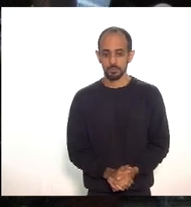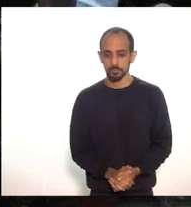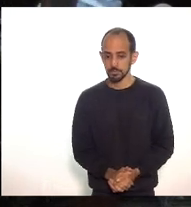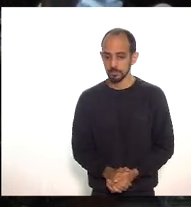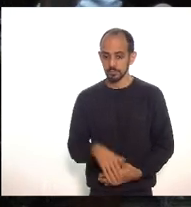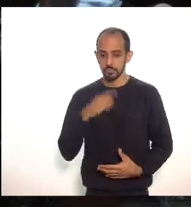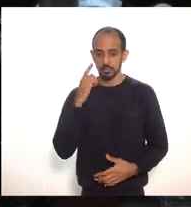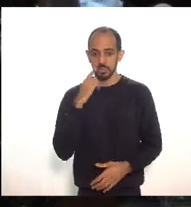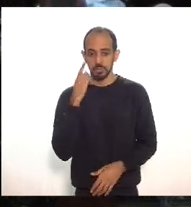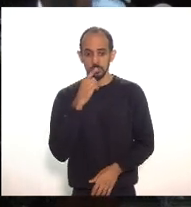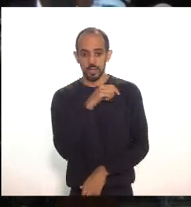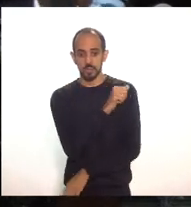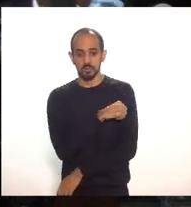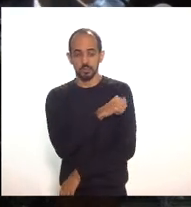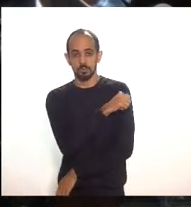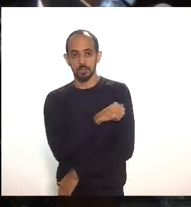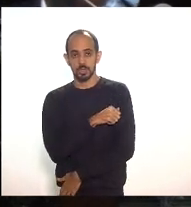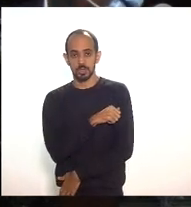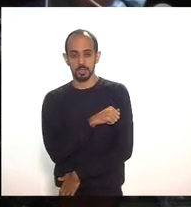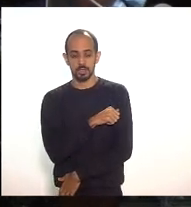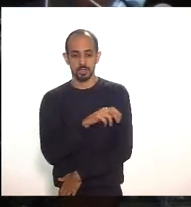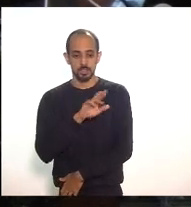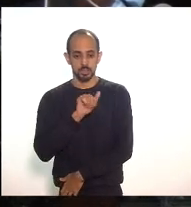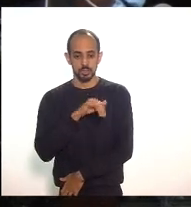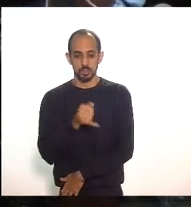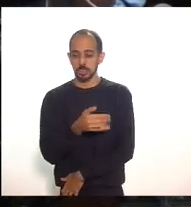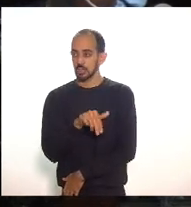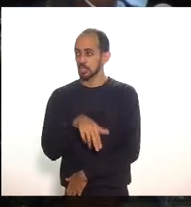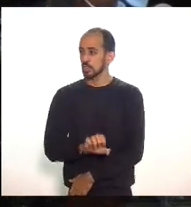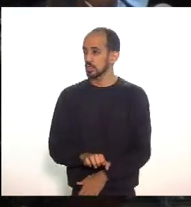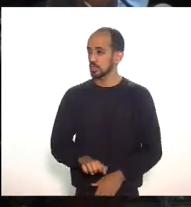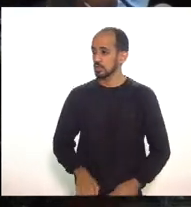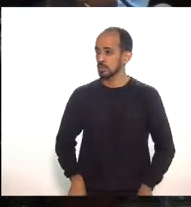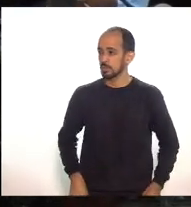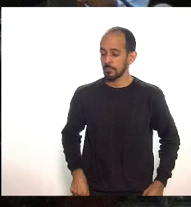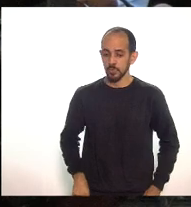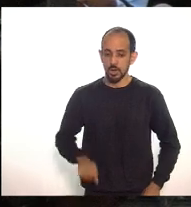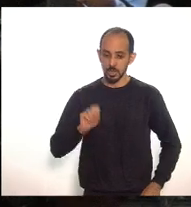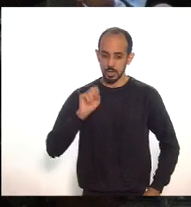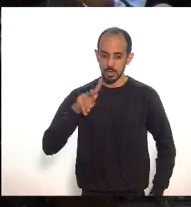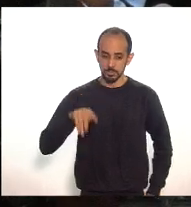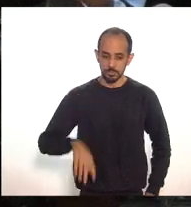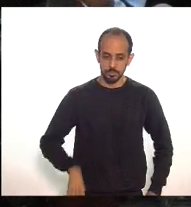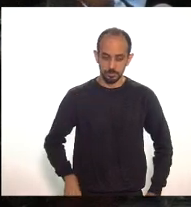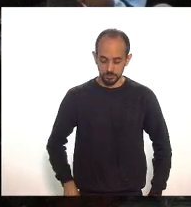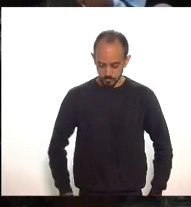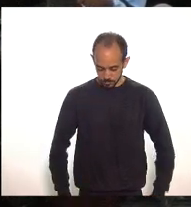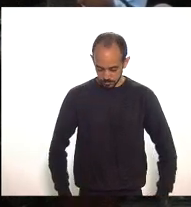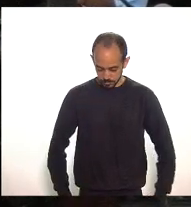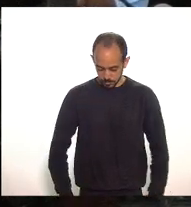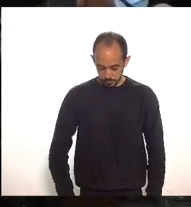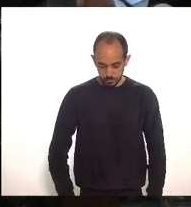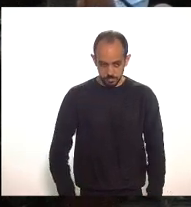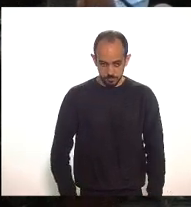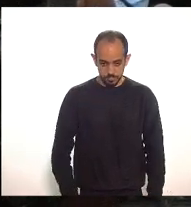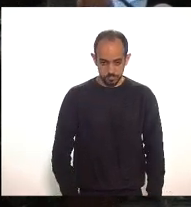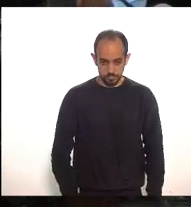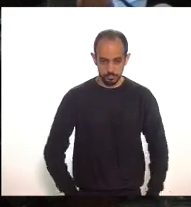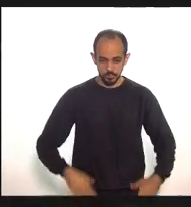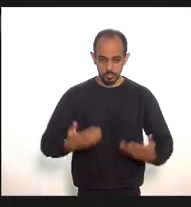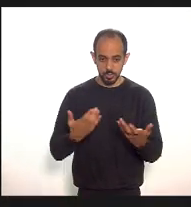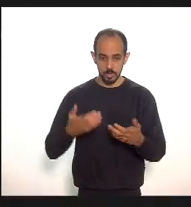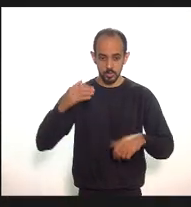a deputada enfermeira Rejane oque é É